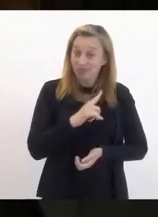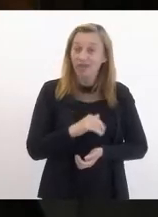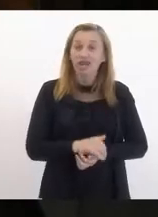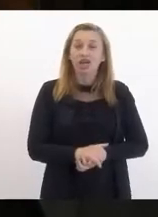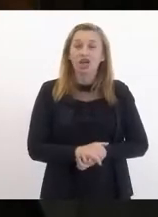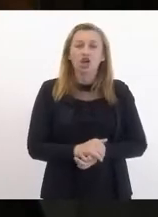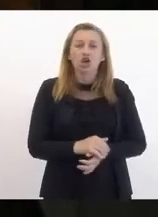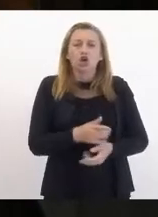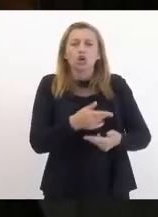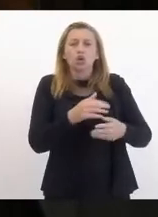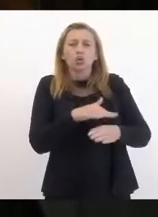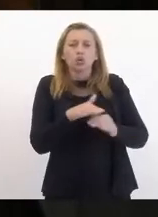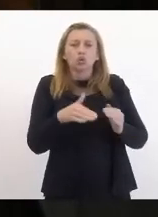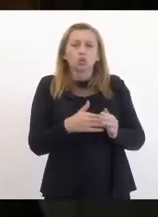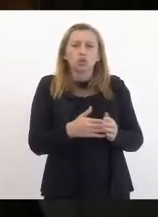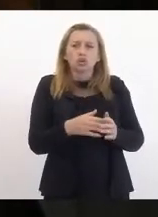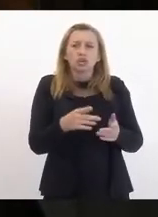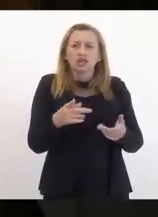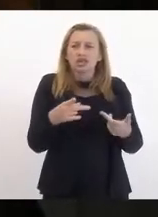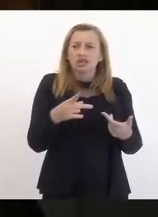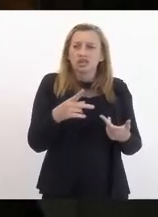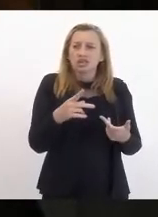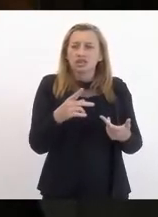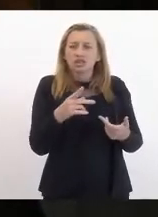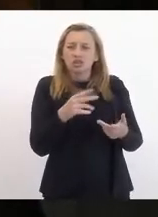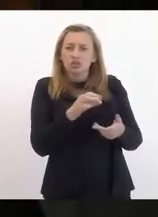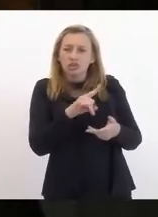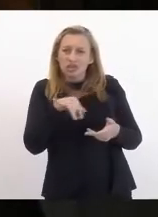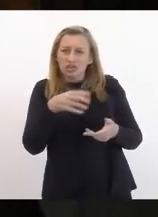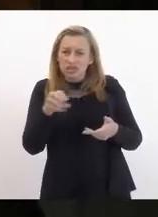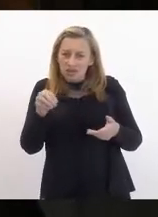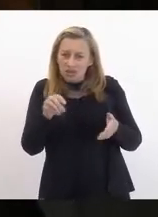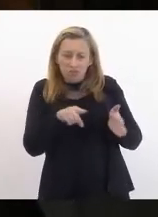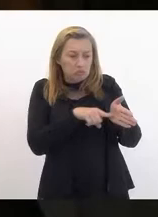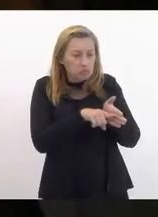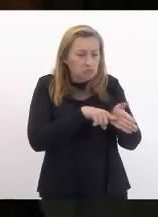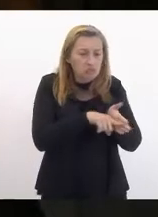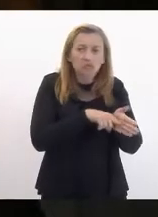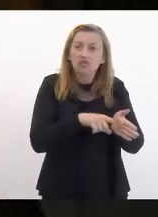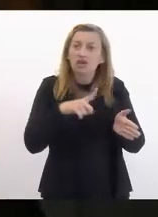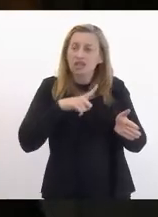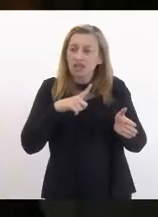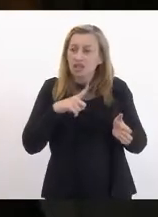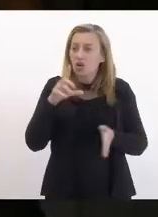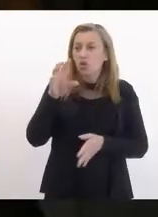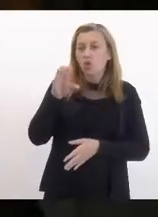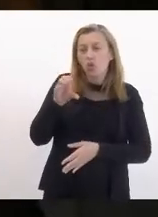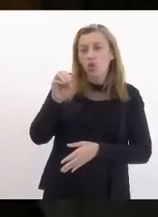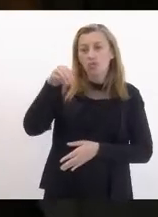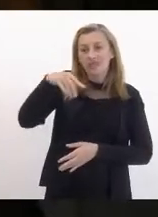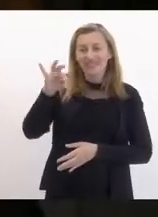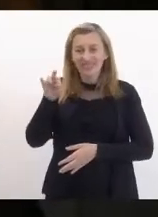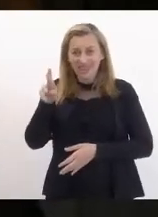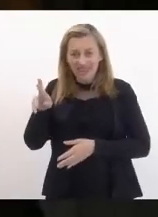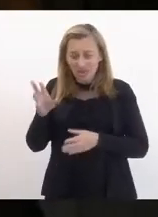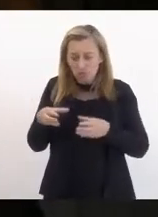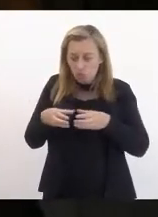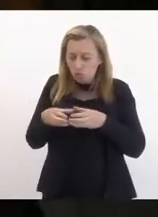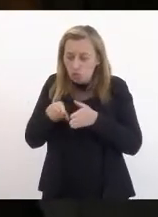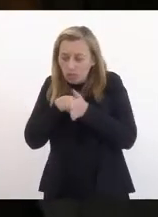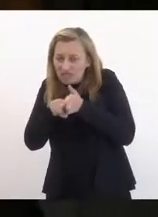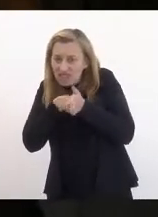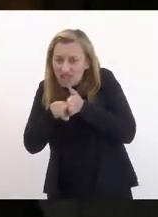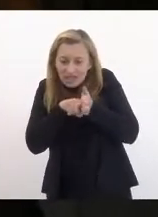que todas essas concessões serem fiscalizadas, vai ter um comitê de fiscalização, vai